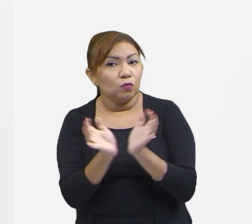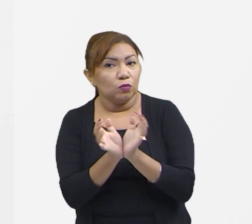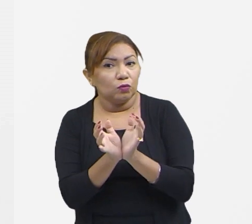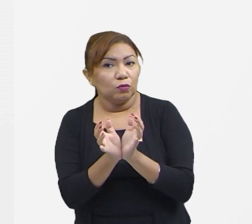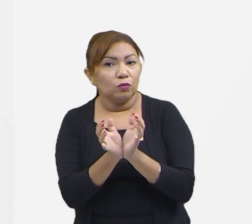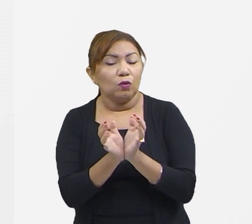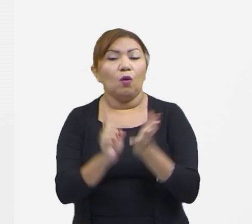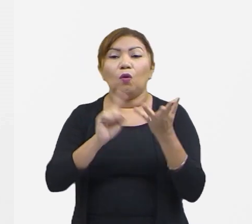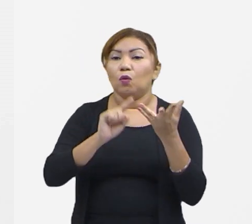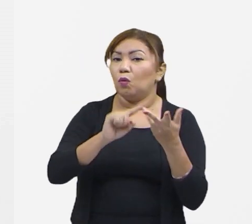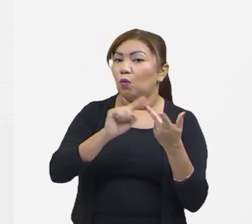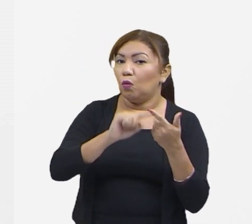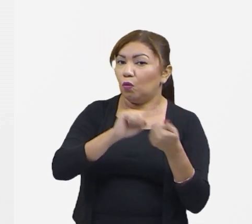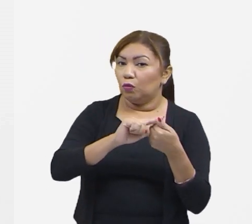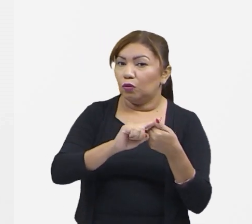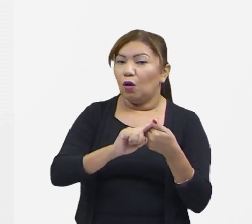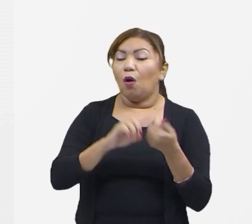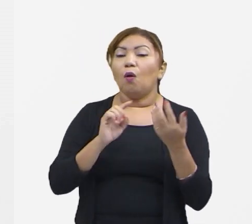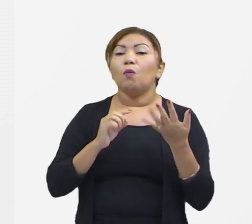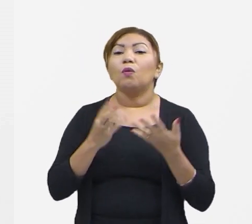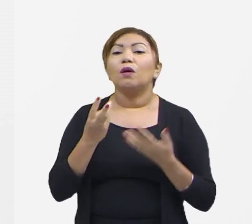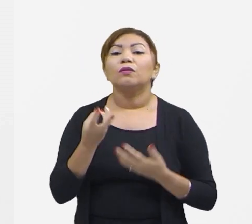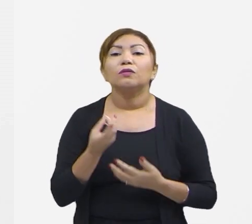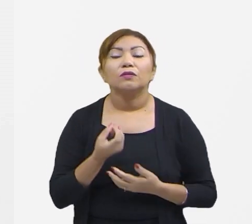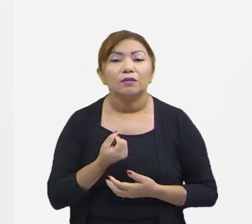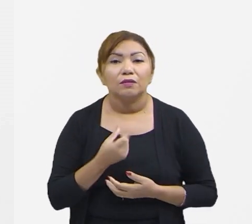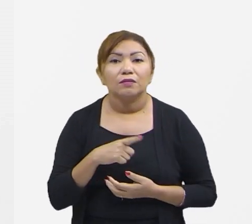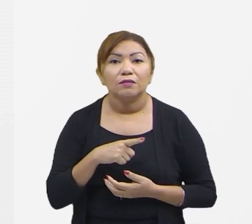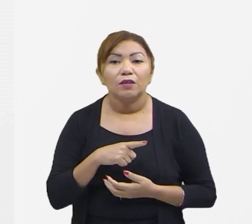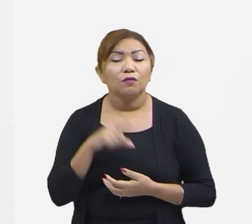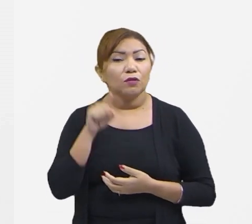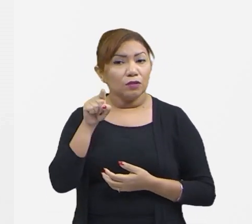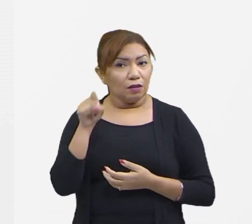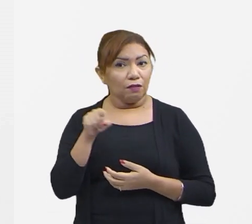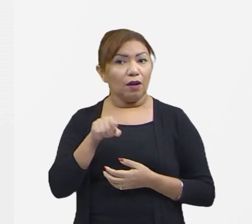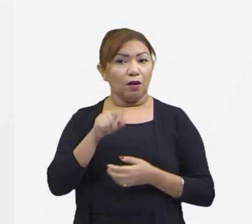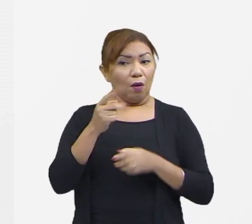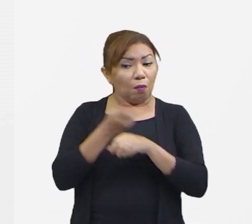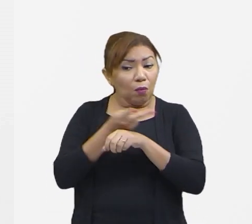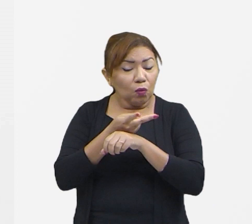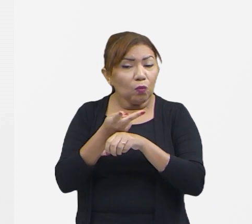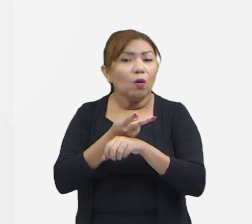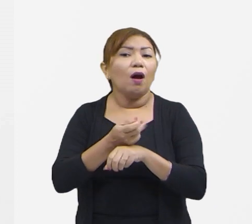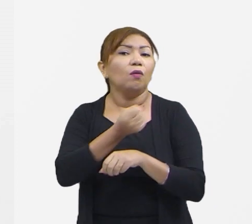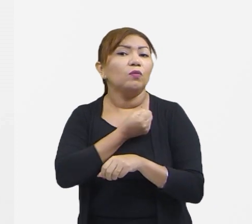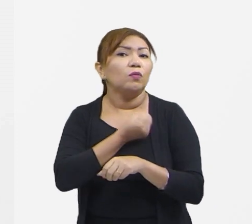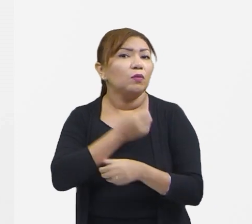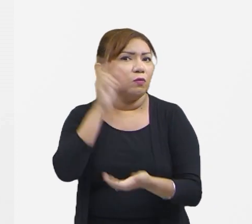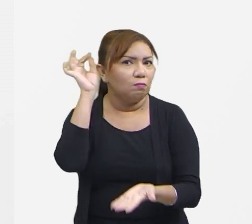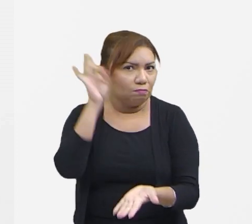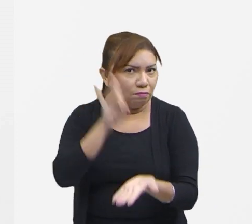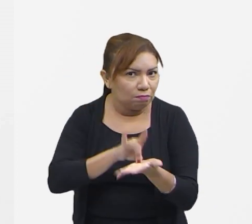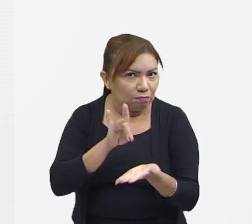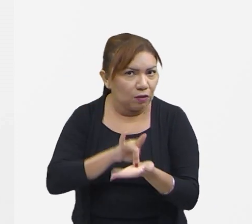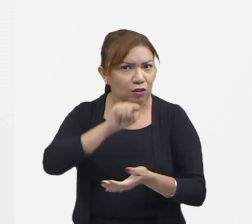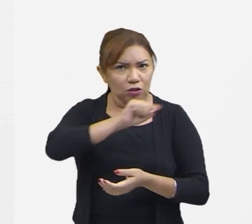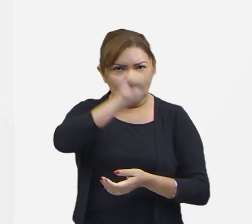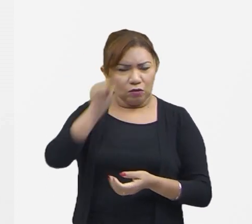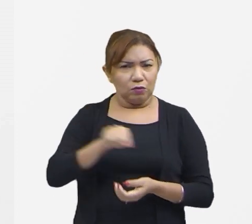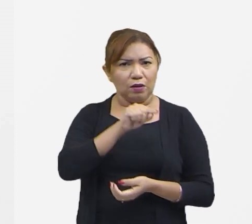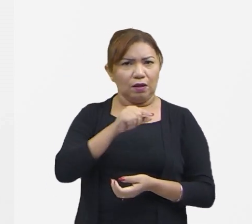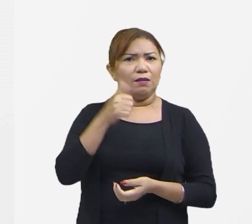os peixinhos, vejam quantos tem e vocês vão procurar o número que representa e fazer um